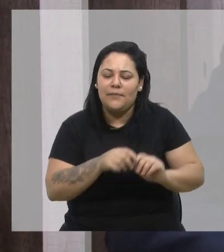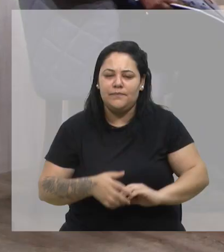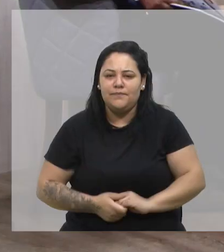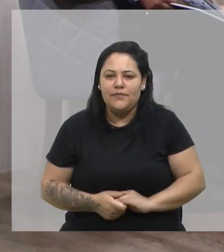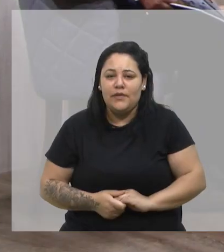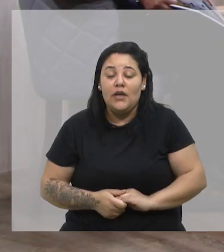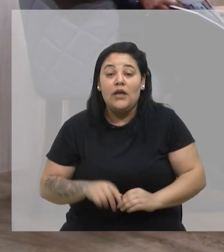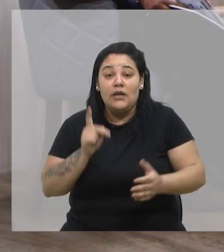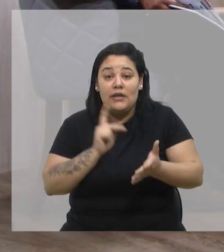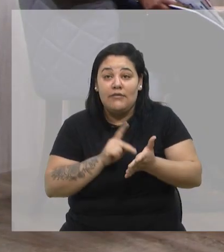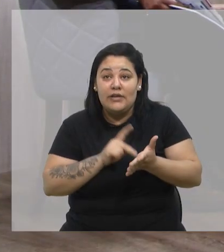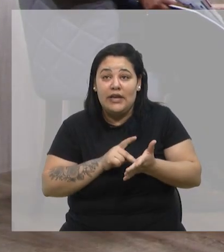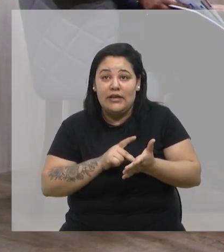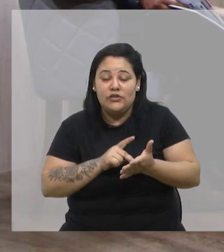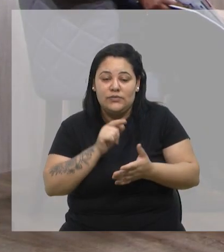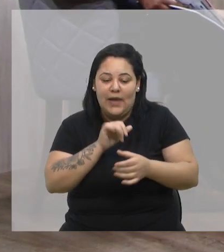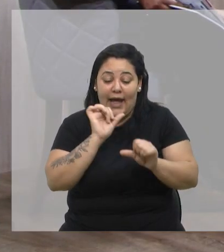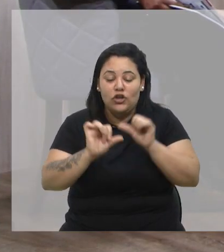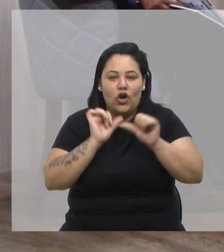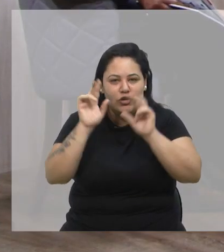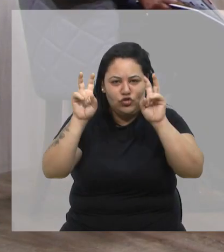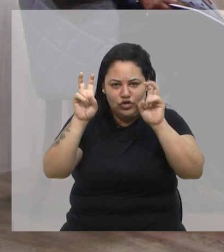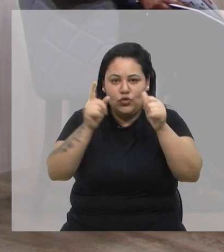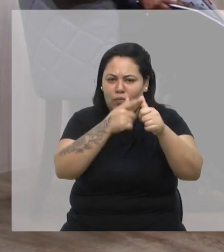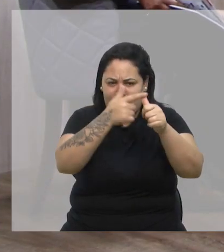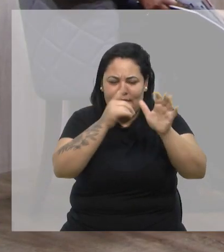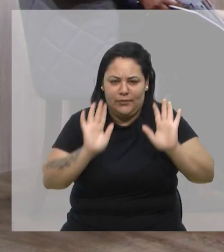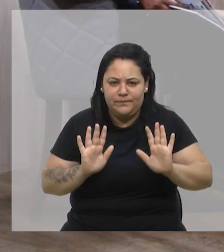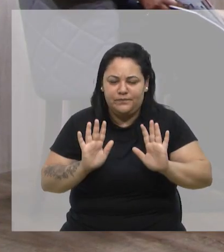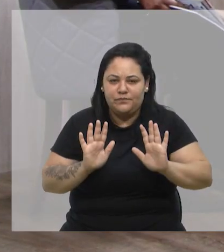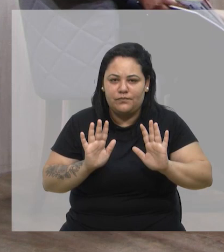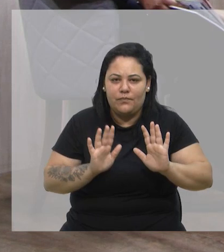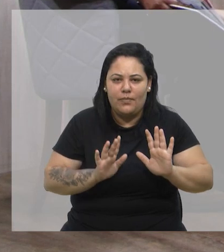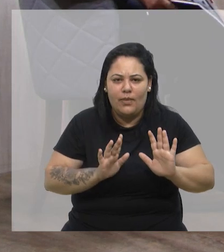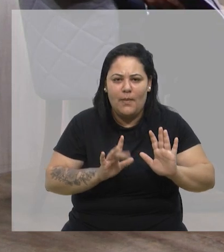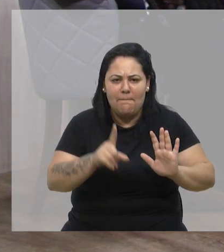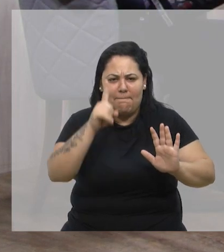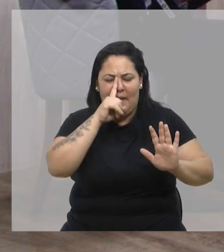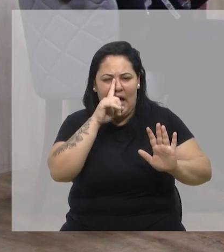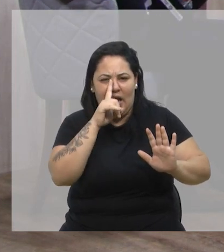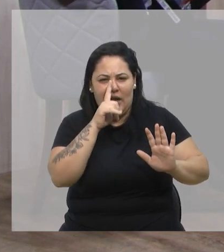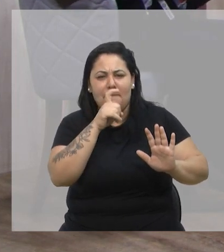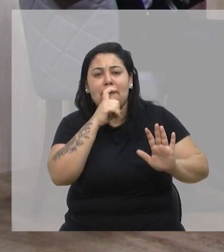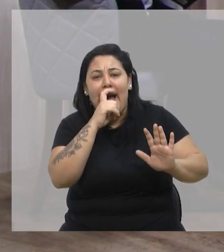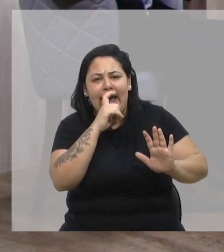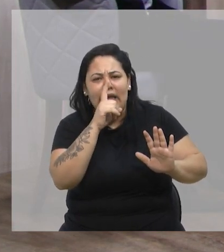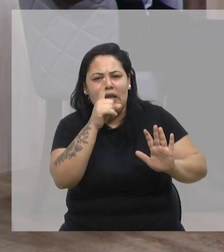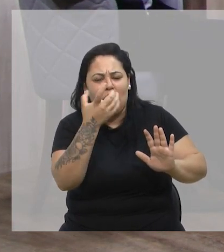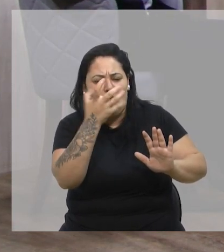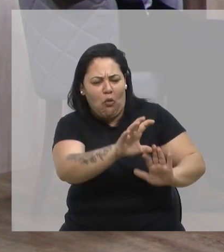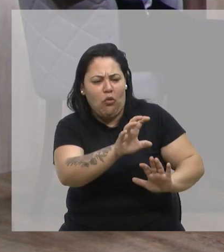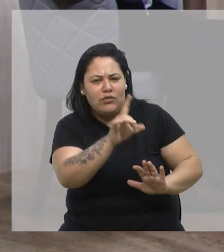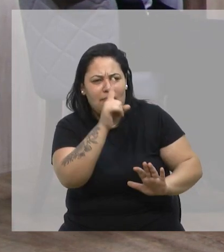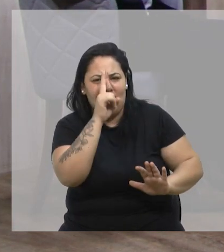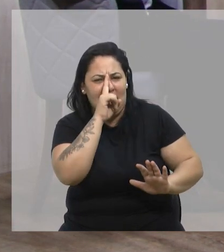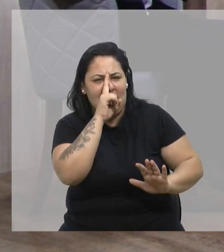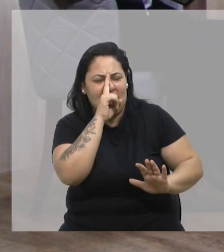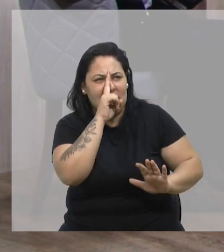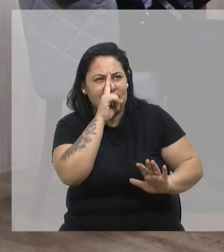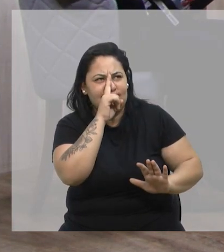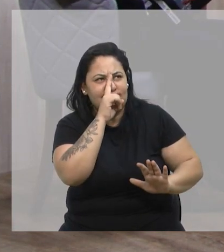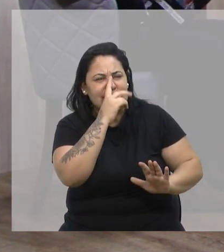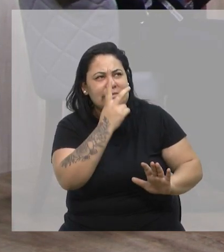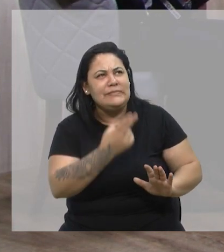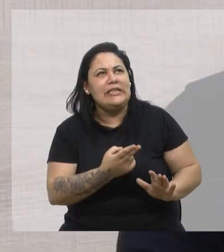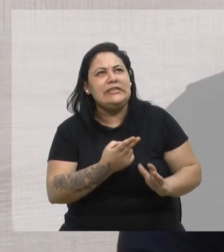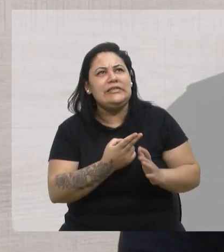obra? Sim, esse conto, primeiro, é uma mudança do título. Pai contra mãe, eu acho que remete muito a